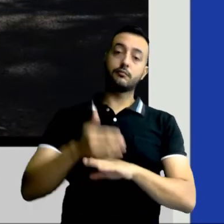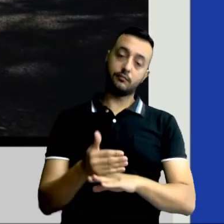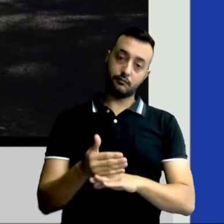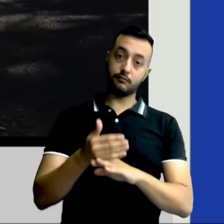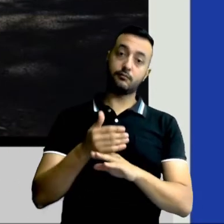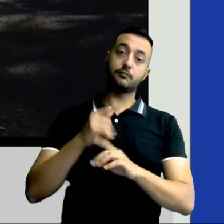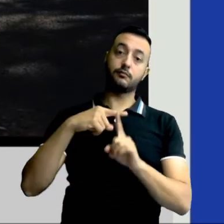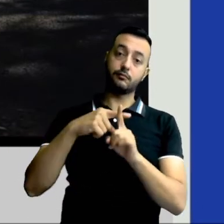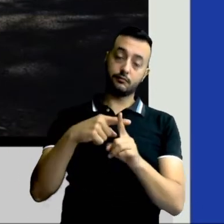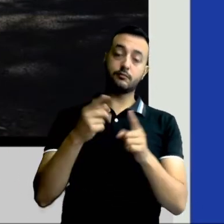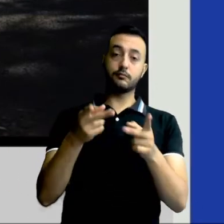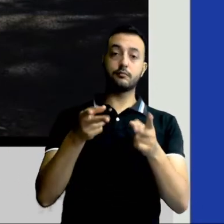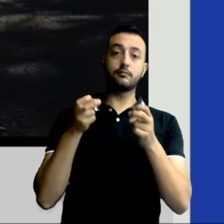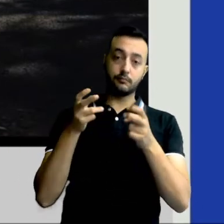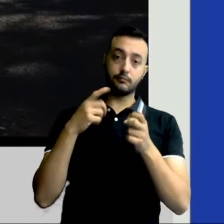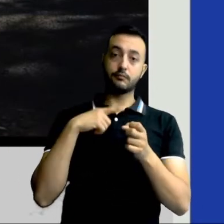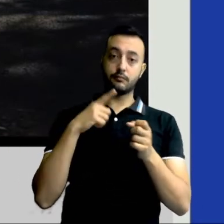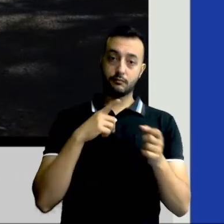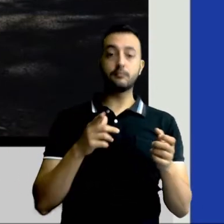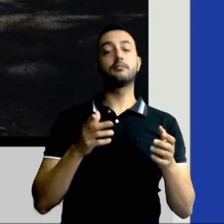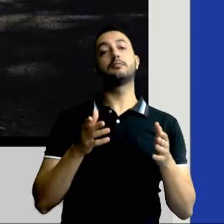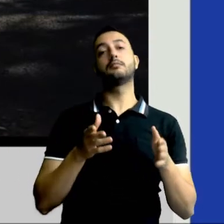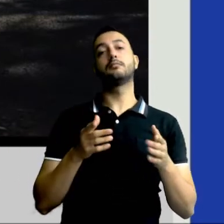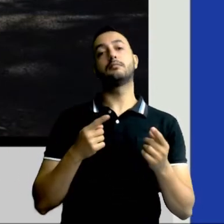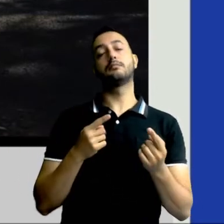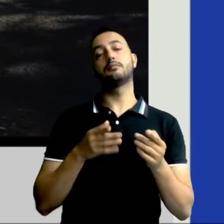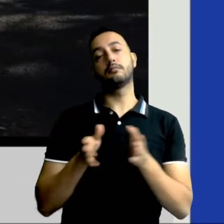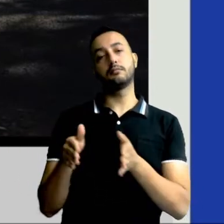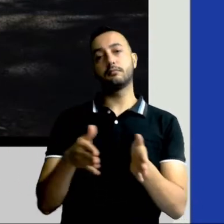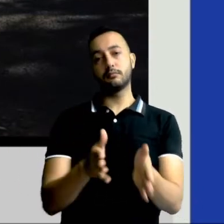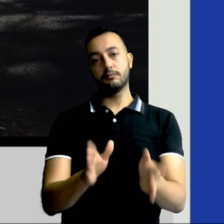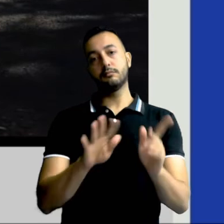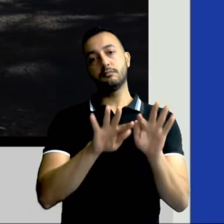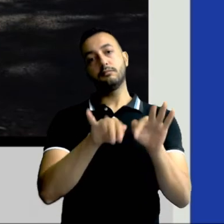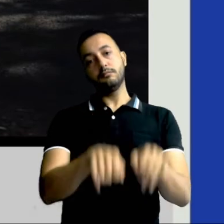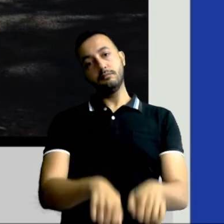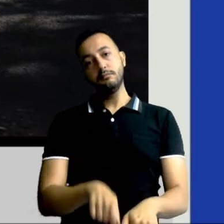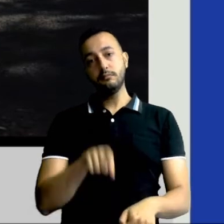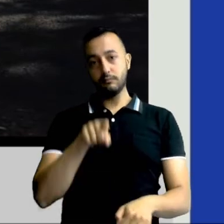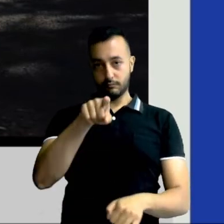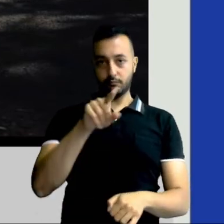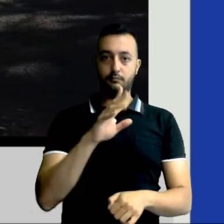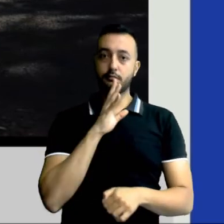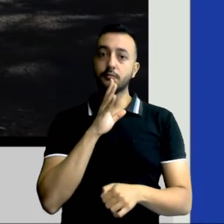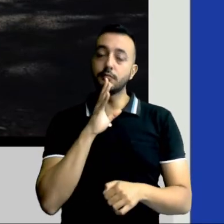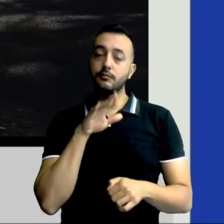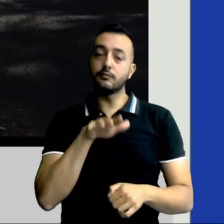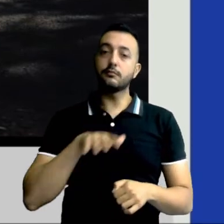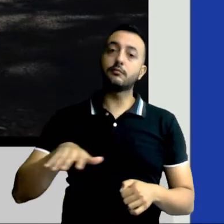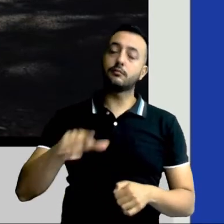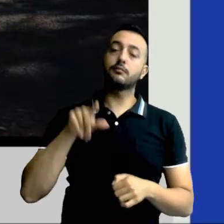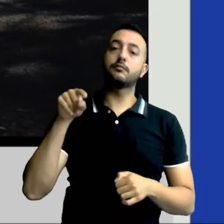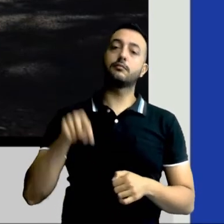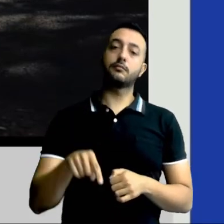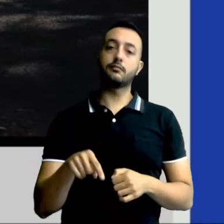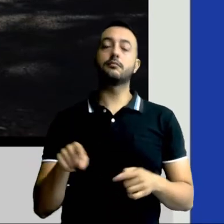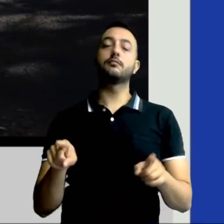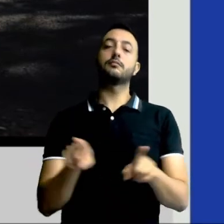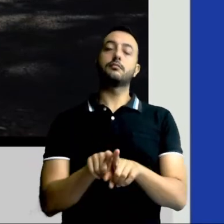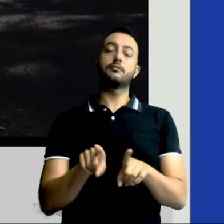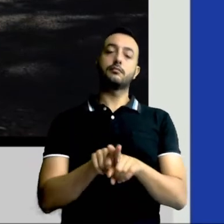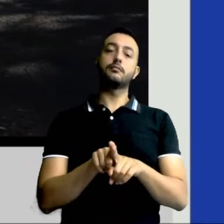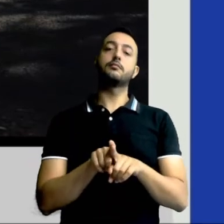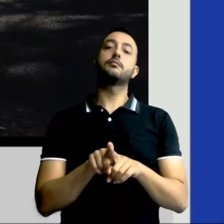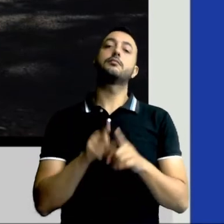quem for lá vai perceber que existe uma trilha e ao final dessa trilha Você conhece essa região aqui tá